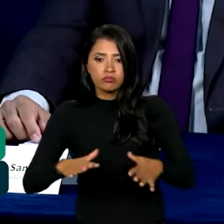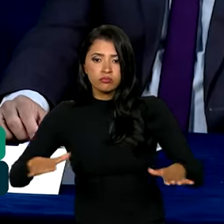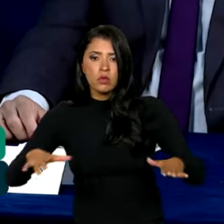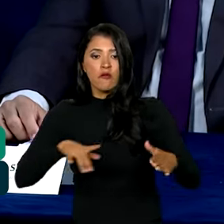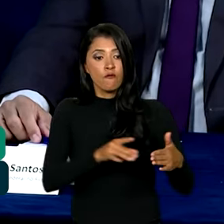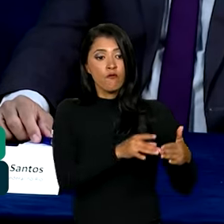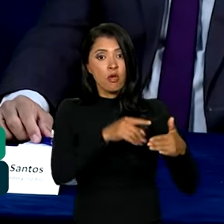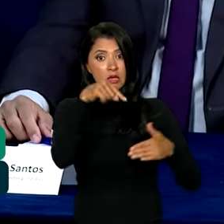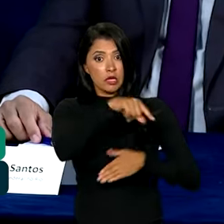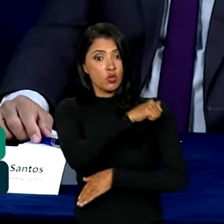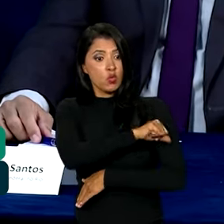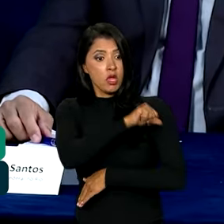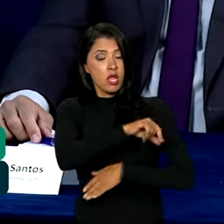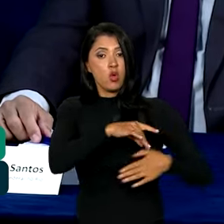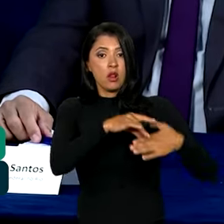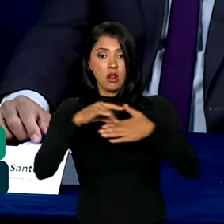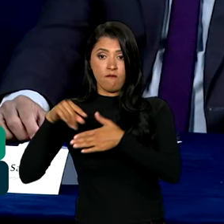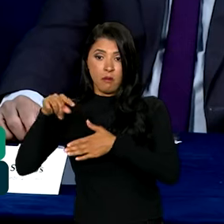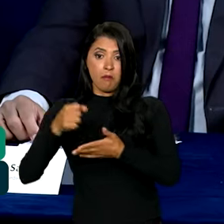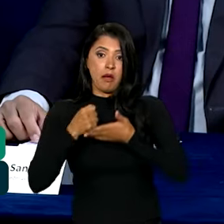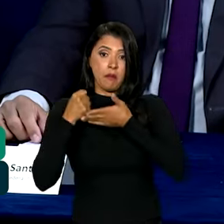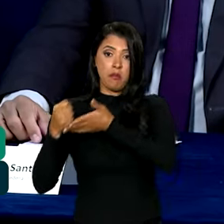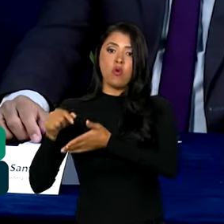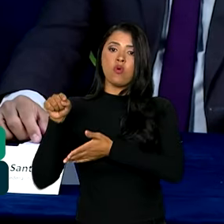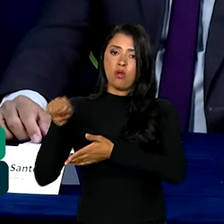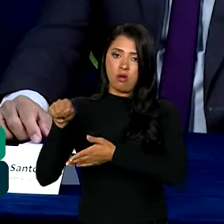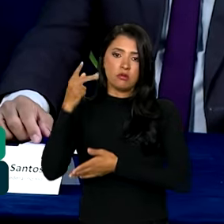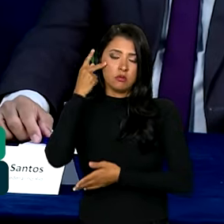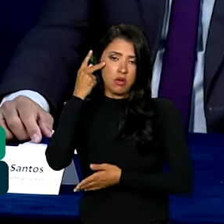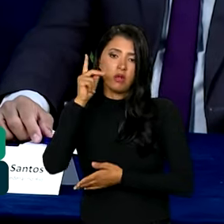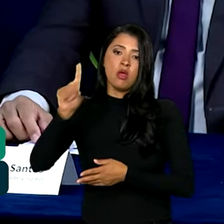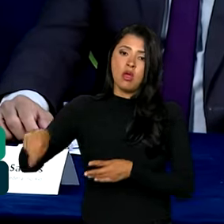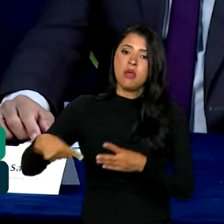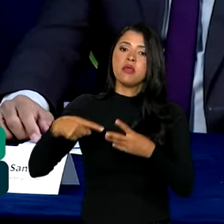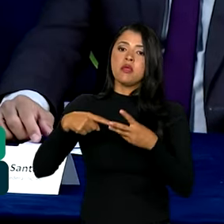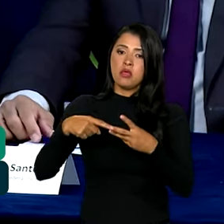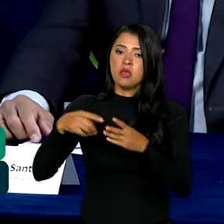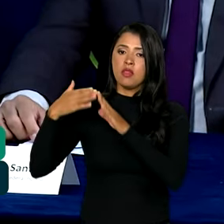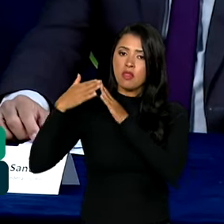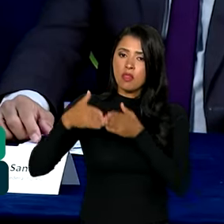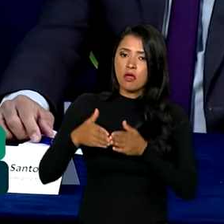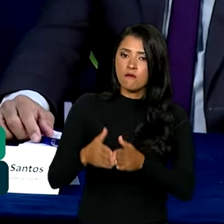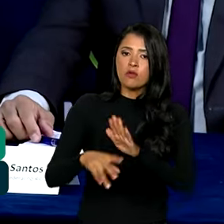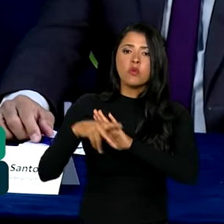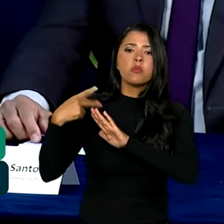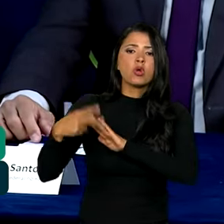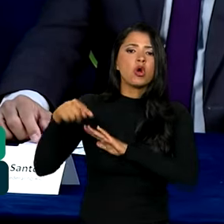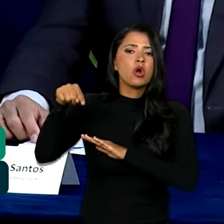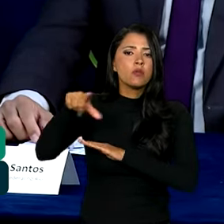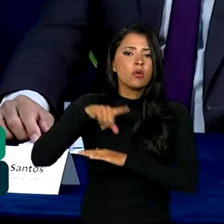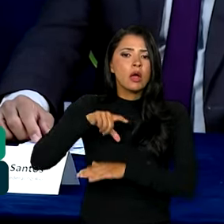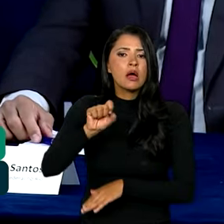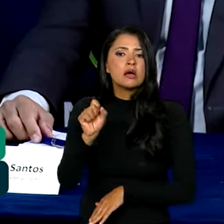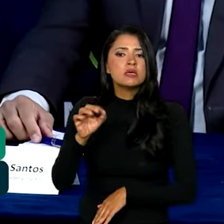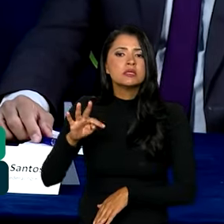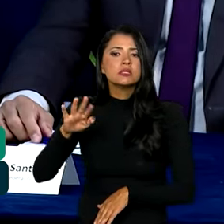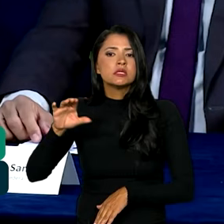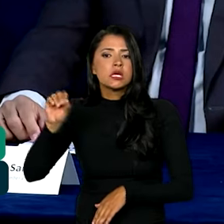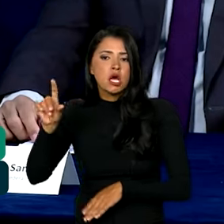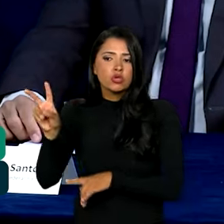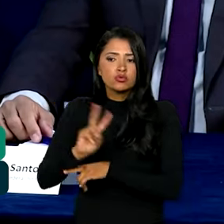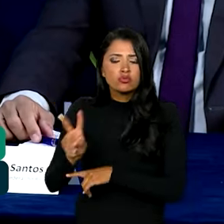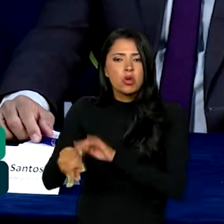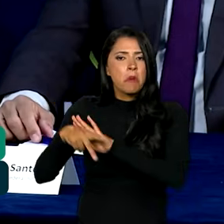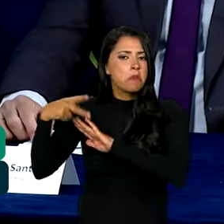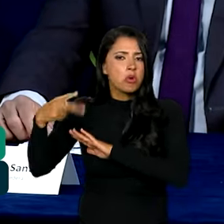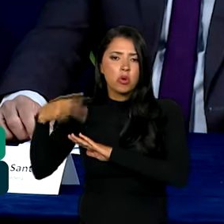deslocado aqui do Rio de Janeiro para poder apoiar as operações, e mais os navios próprios lá de Santos, navios de patrulha,